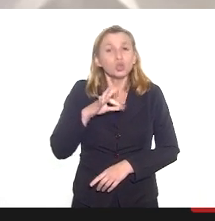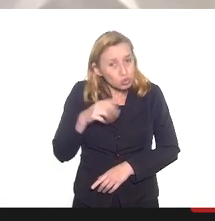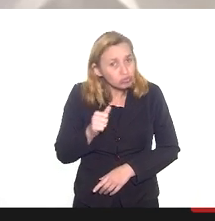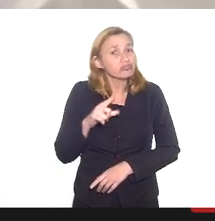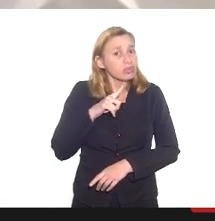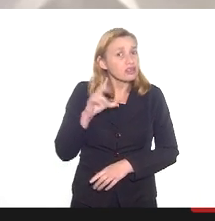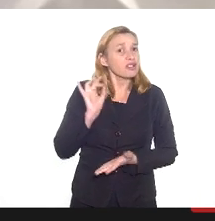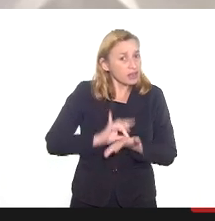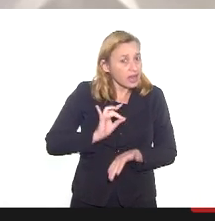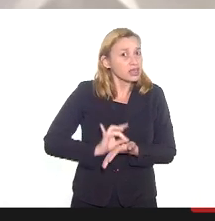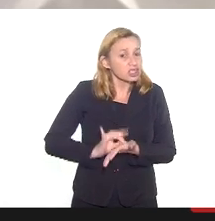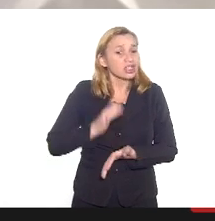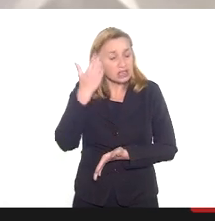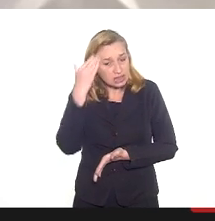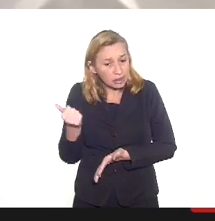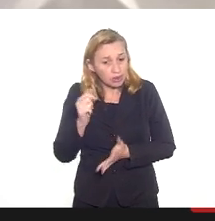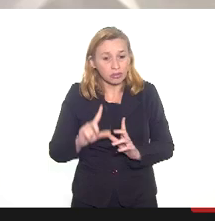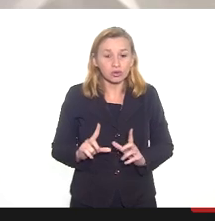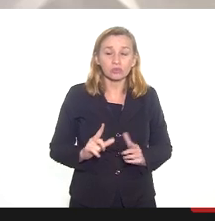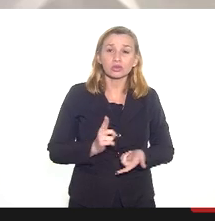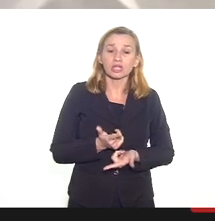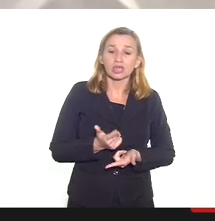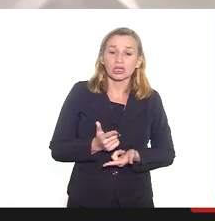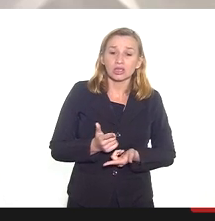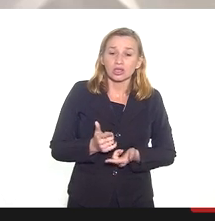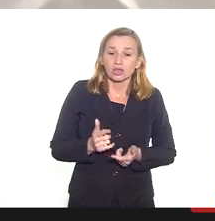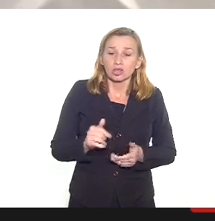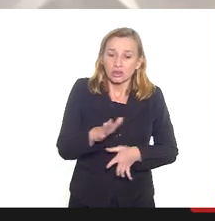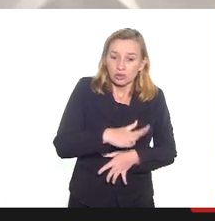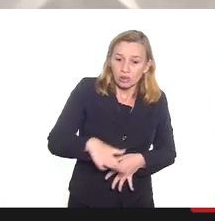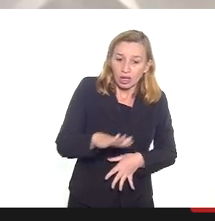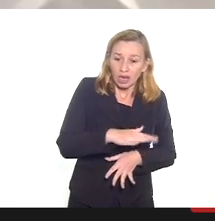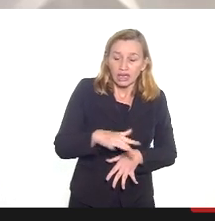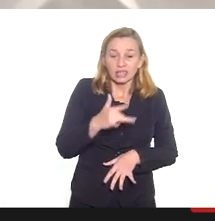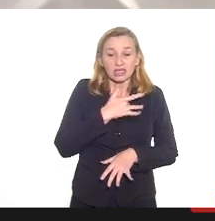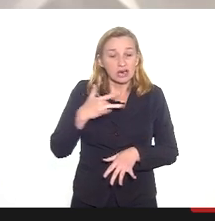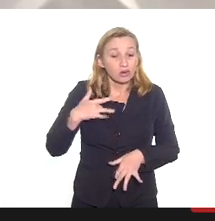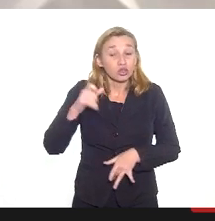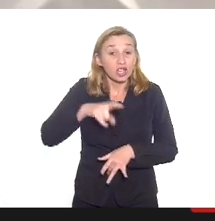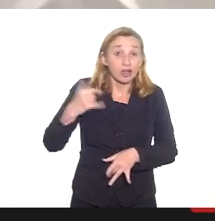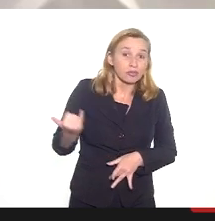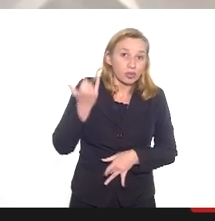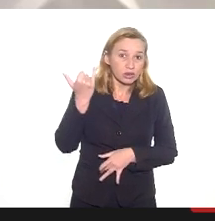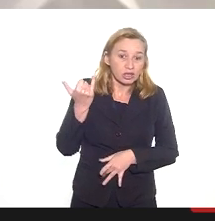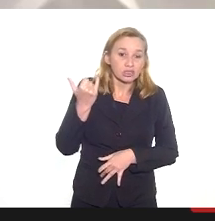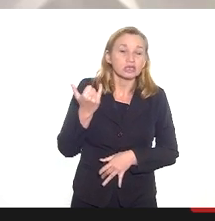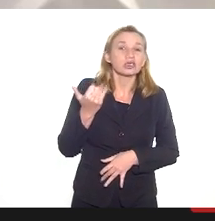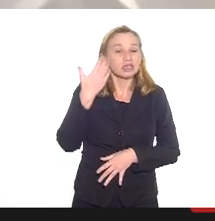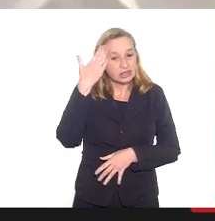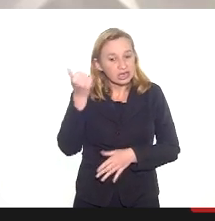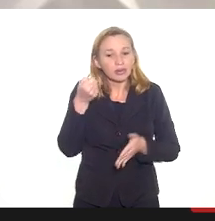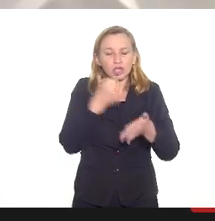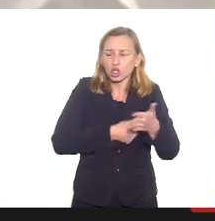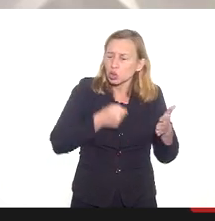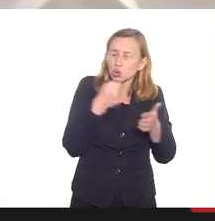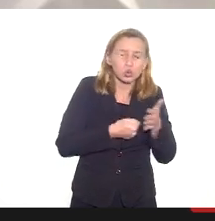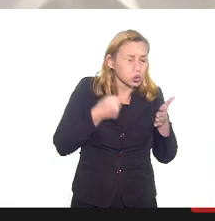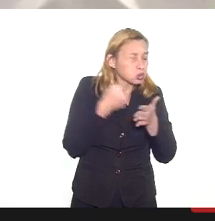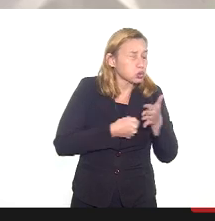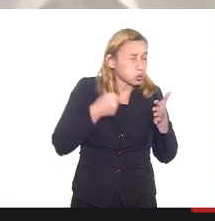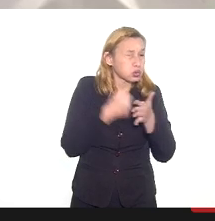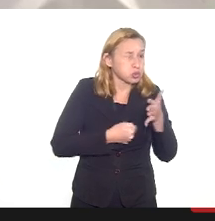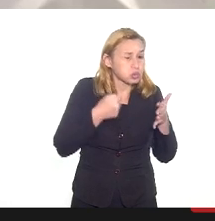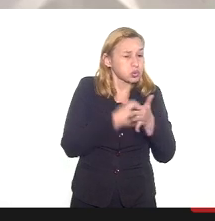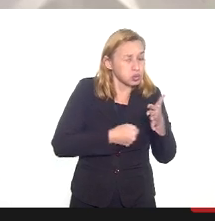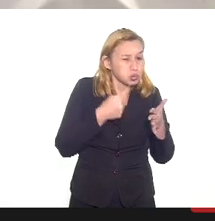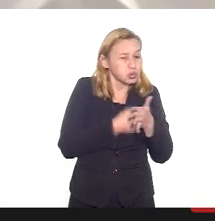existe. A gente sabe da atuação da área da saúde, que é tão importante, a gente sabe que luta há muito tempo, né?